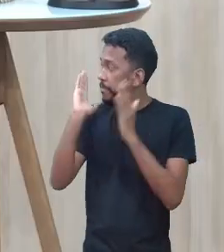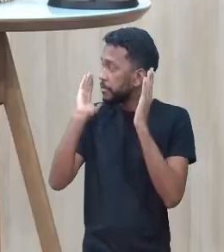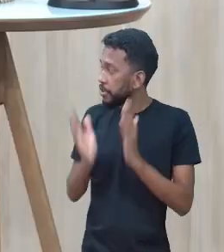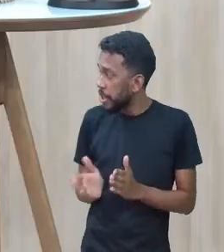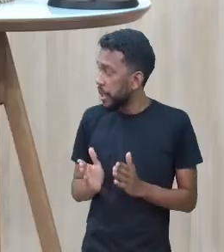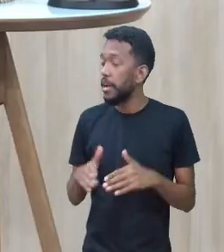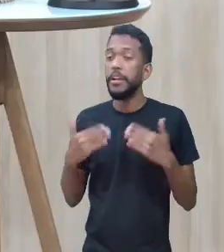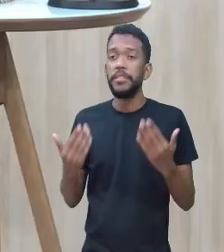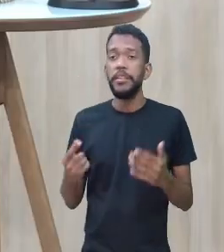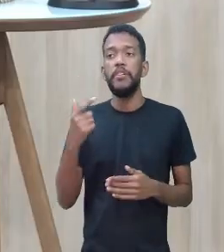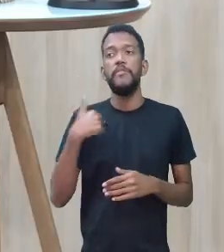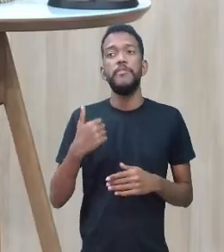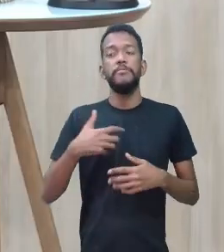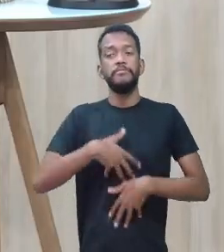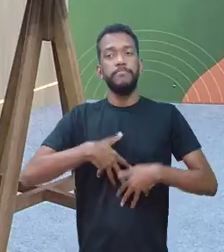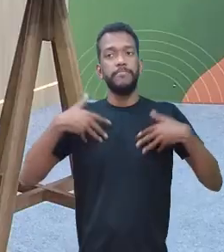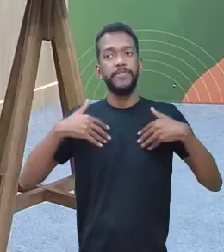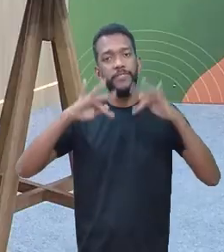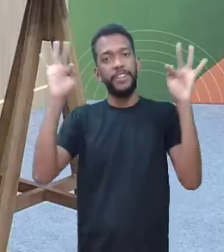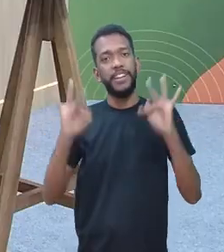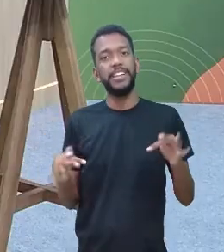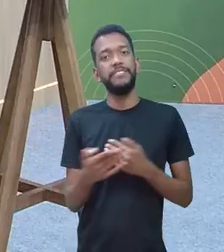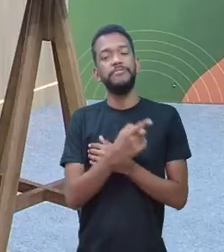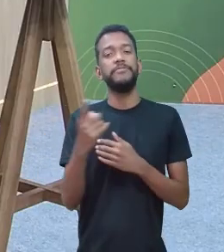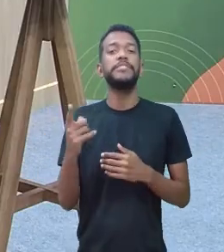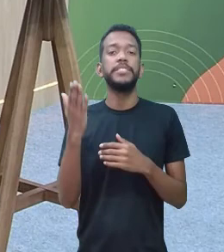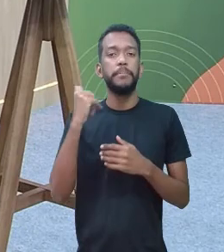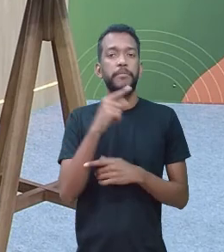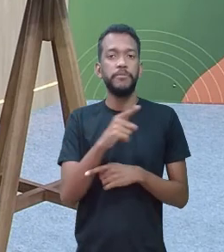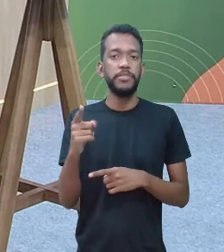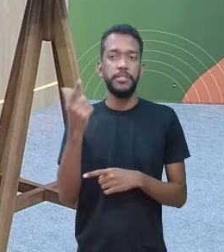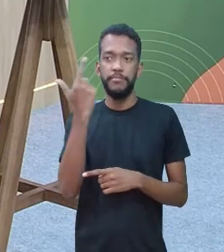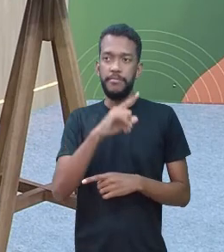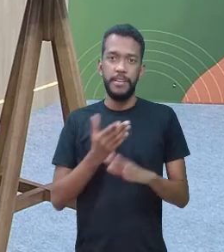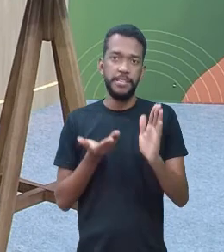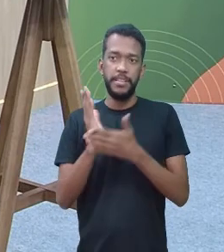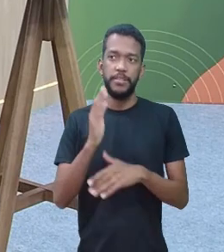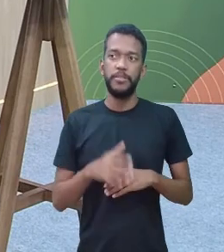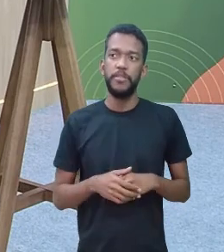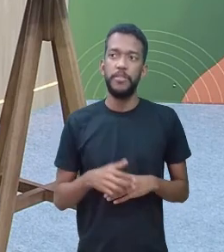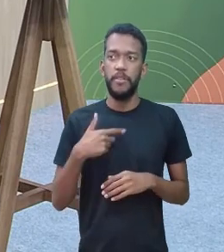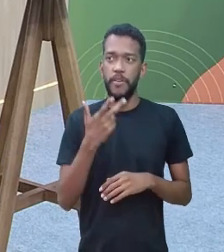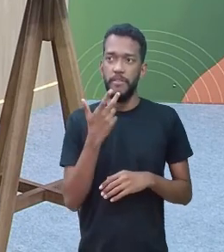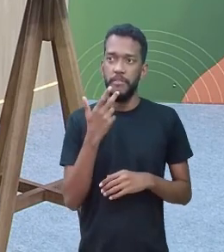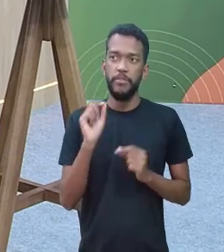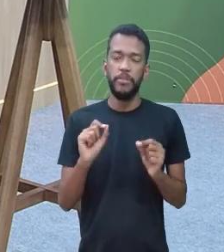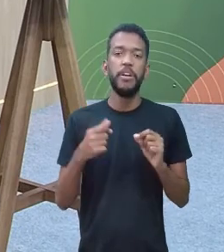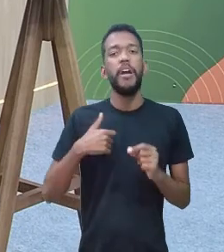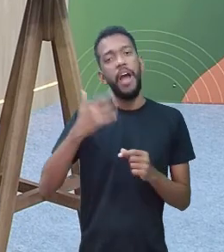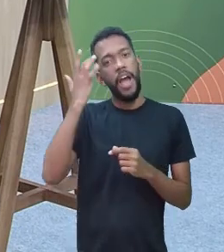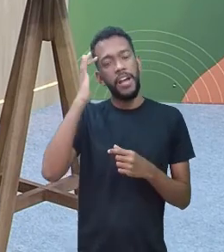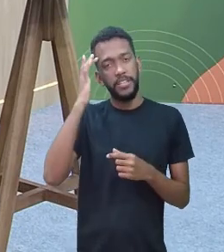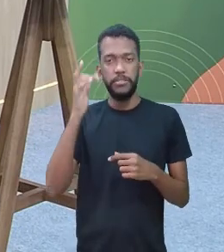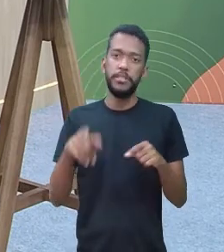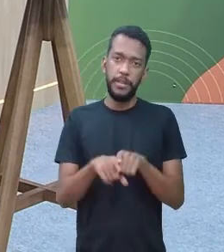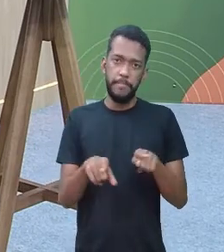vou ficar muito feliz em saber que vocês acertaram. Né? Eu vou dizer, eu acho que eles assistiram